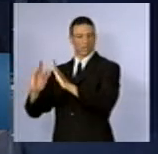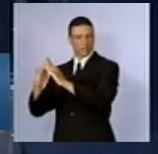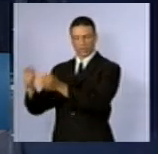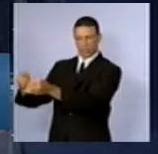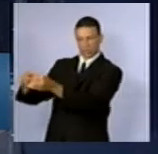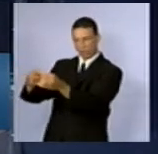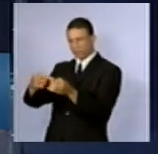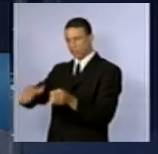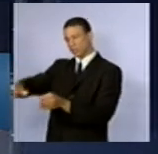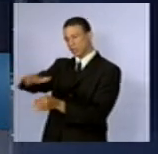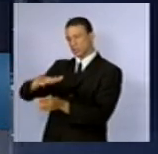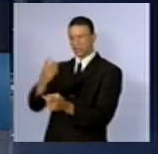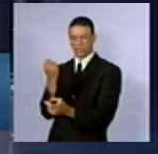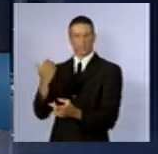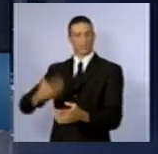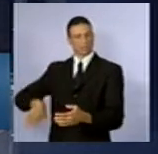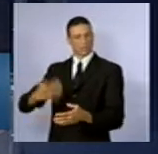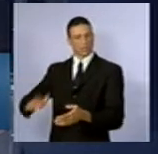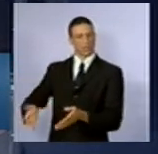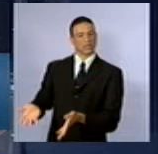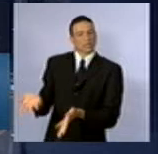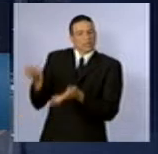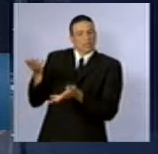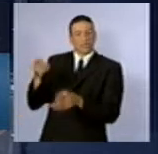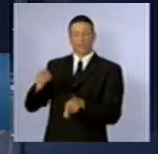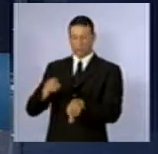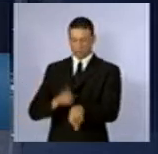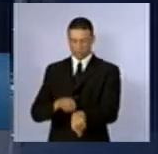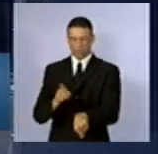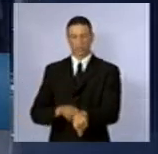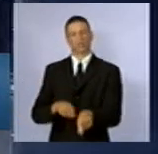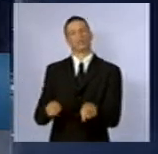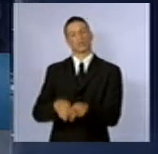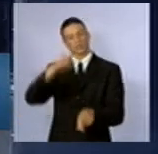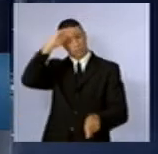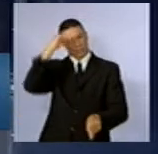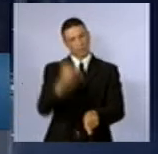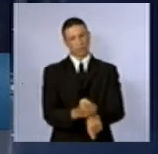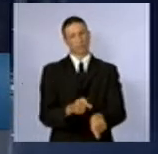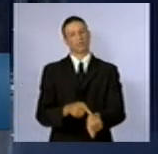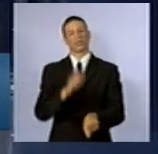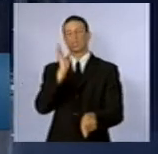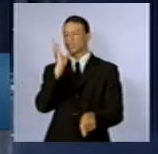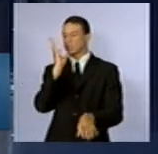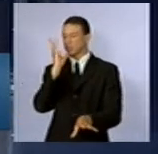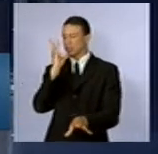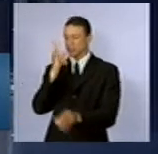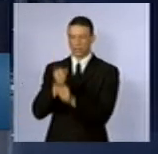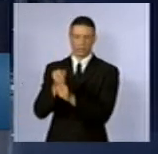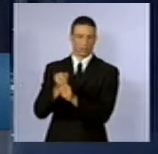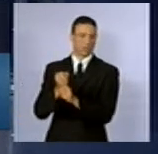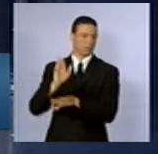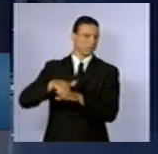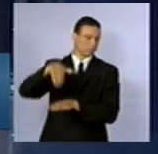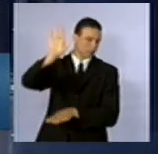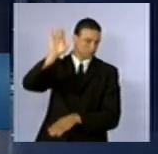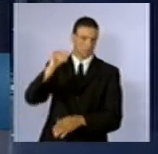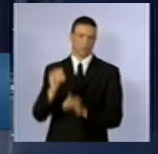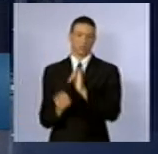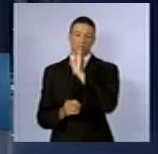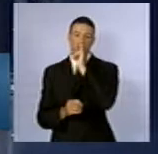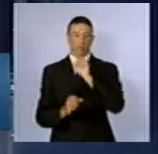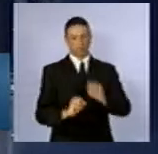os custos sejam elevados, e também a questão tempo. A gente acredita que essa alternativa demoraria bastante tempo. Mas, como é possível ver